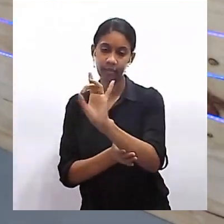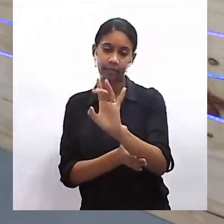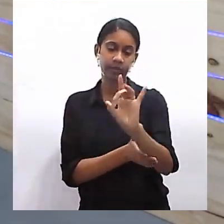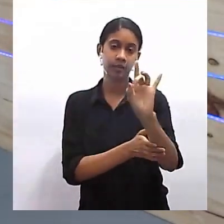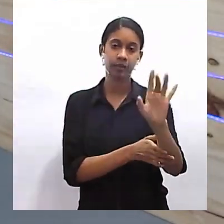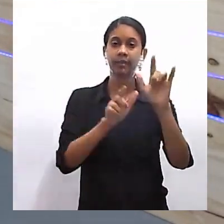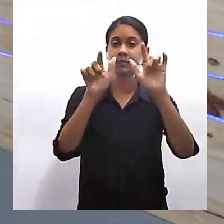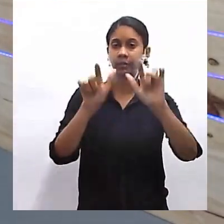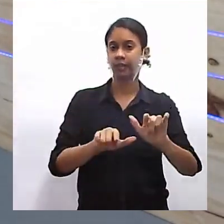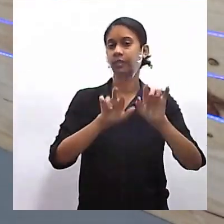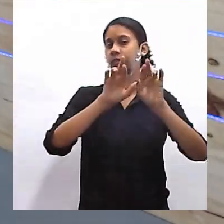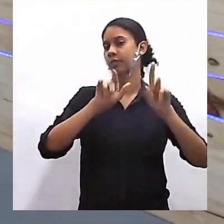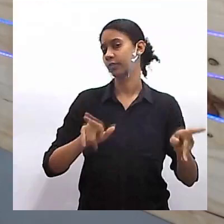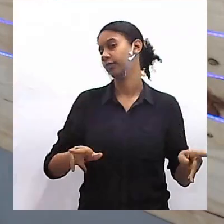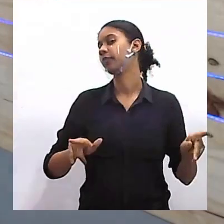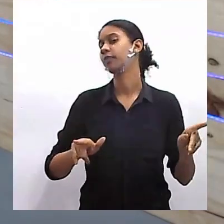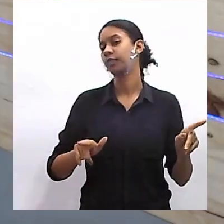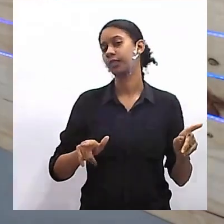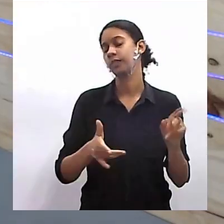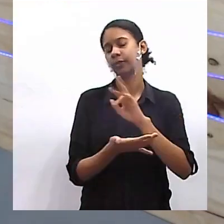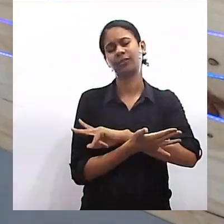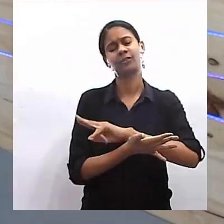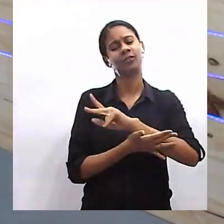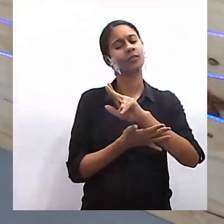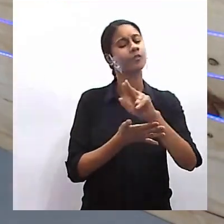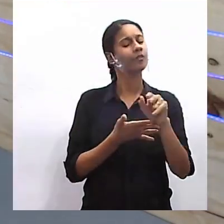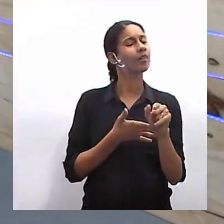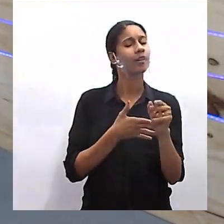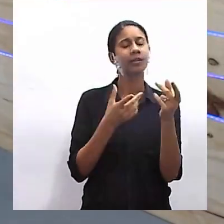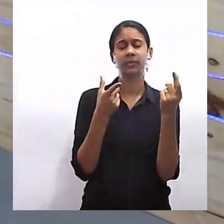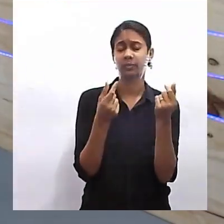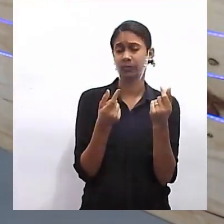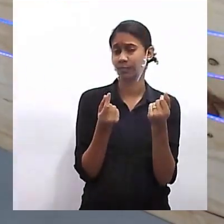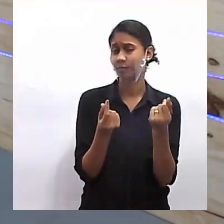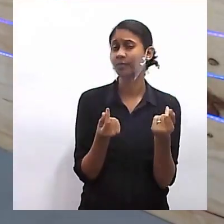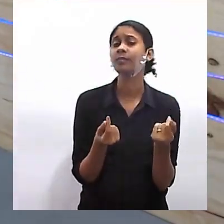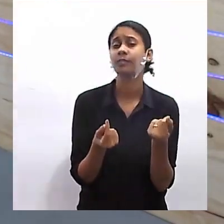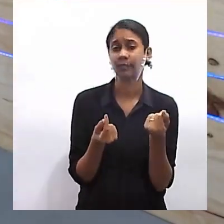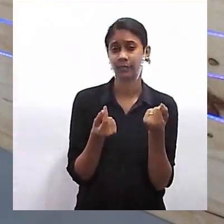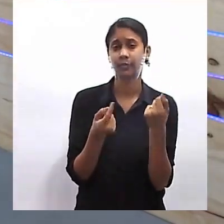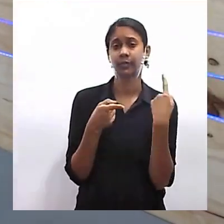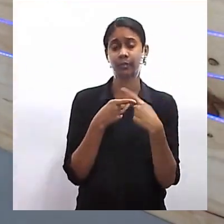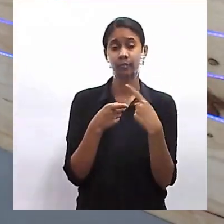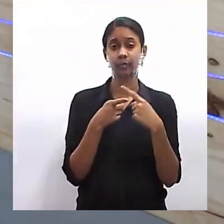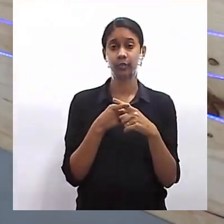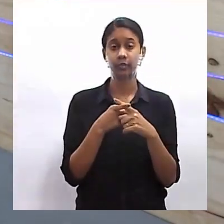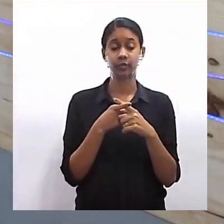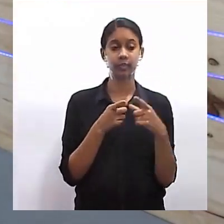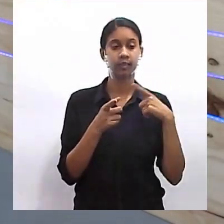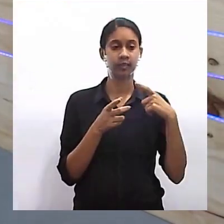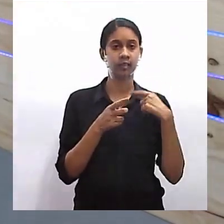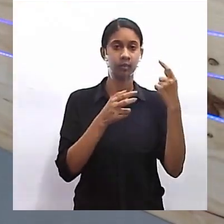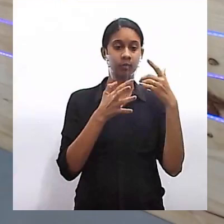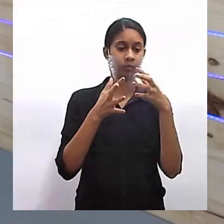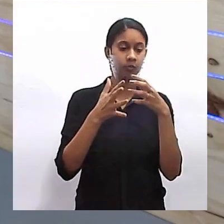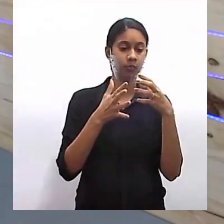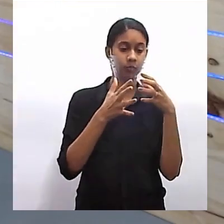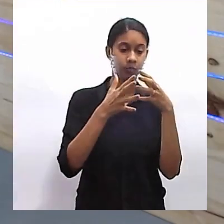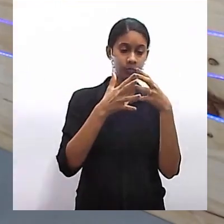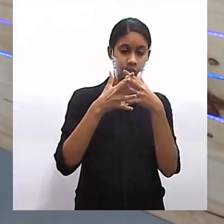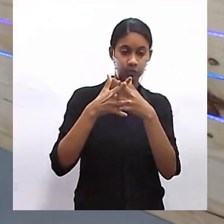custo, né? Na verdade, são vários custos, porque eu trouxe toda a carga consolidada em uma carreta e agora eu